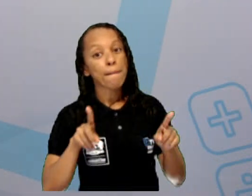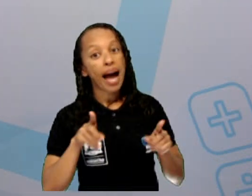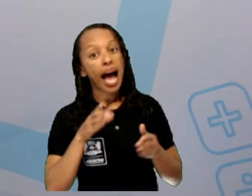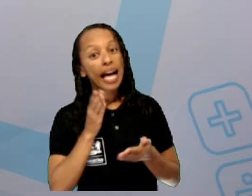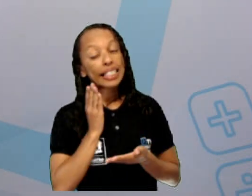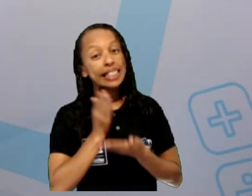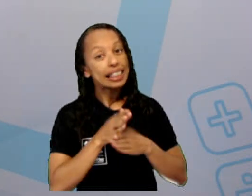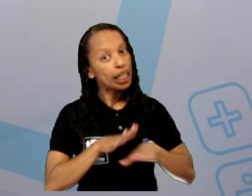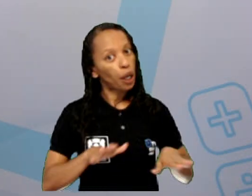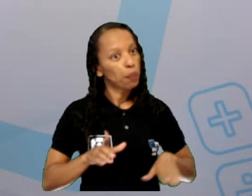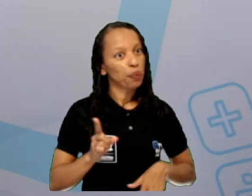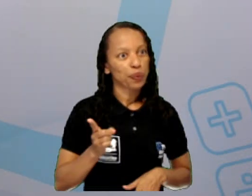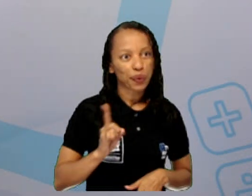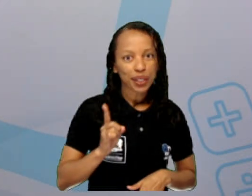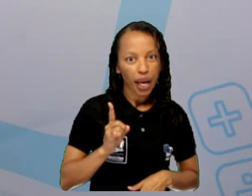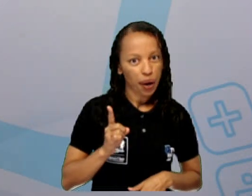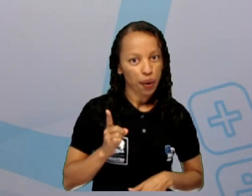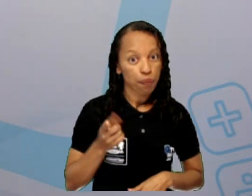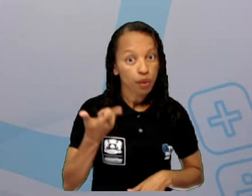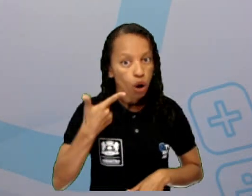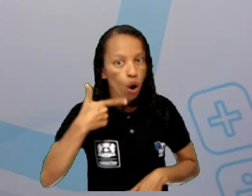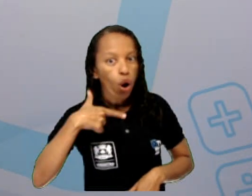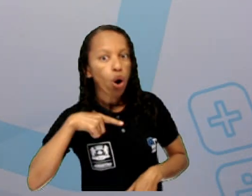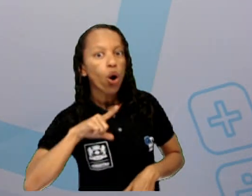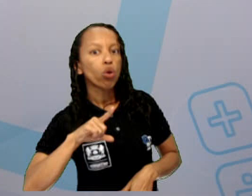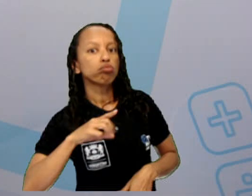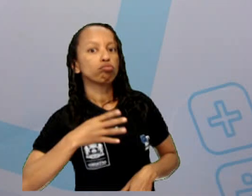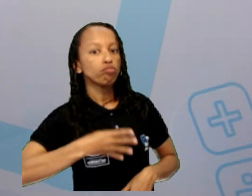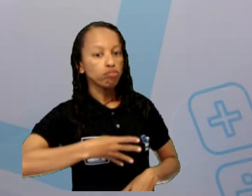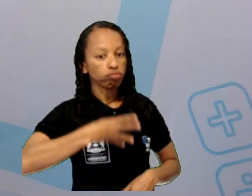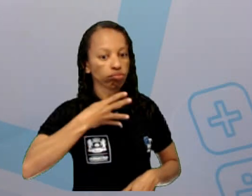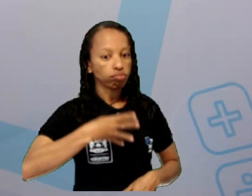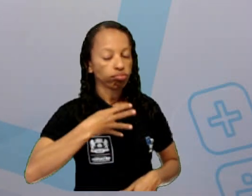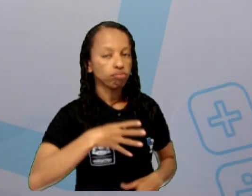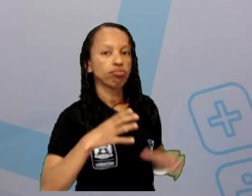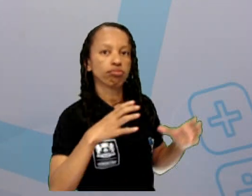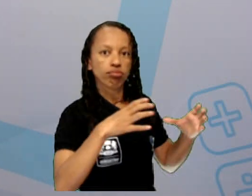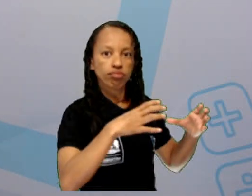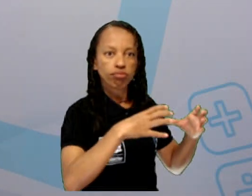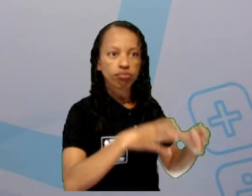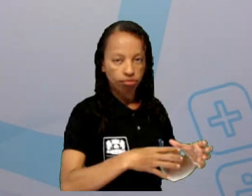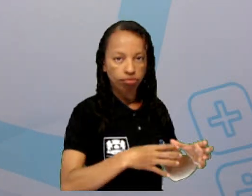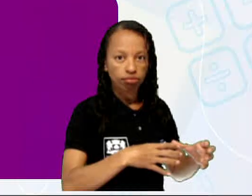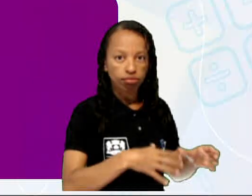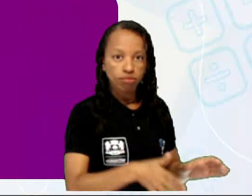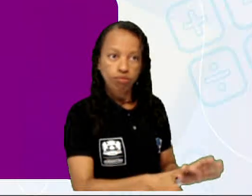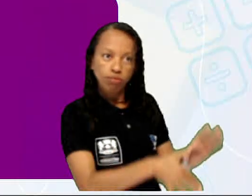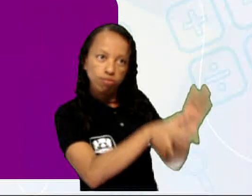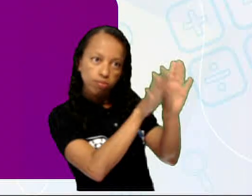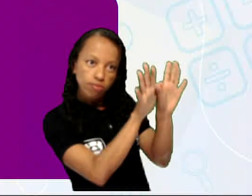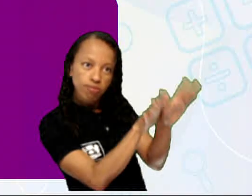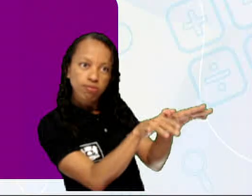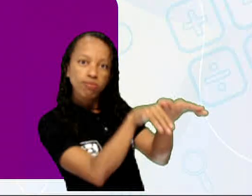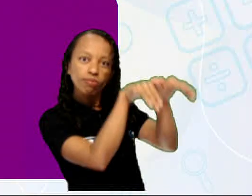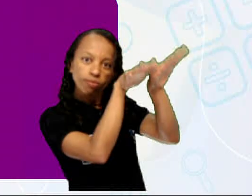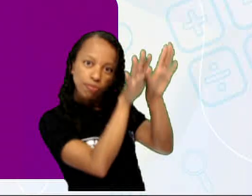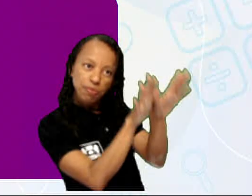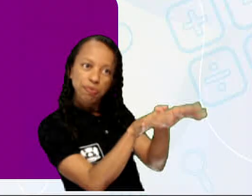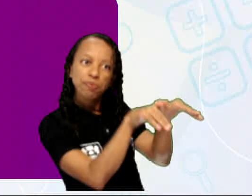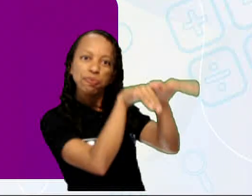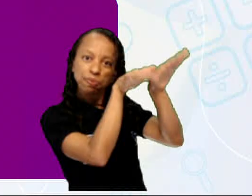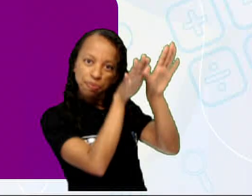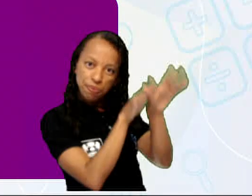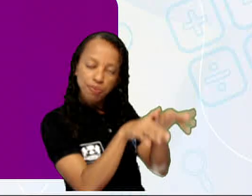Vamos embora. Temos agora o nosso quarto grupo, o grupo das aves, bem conhecido